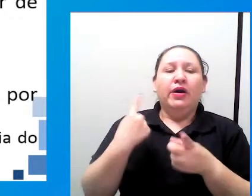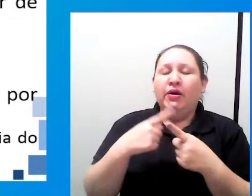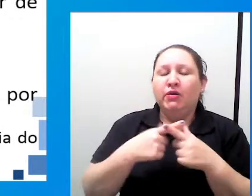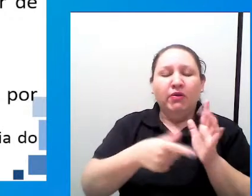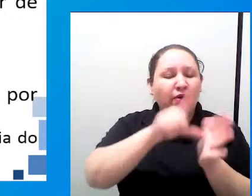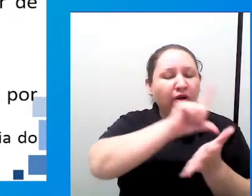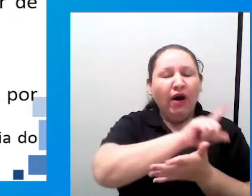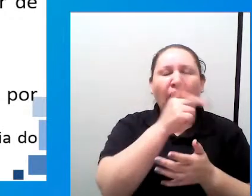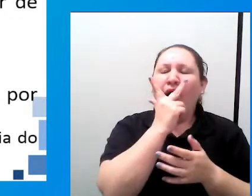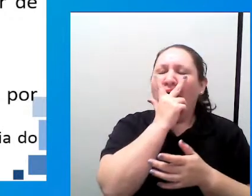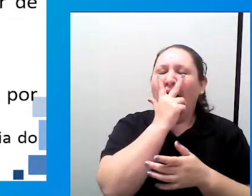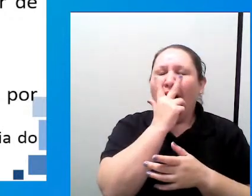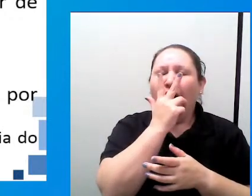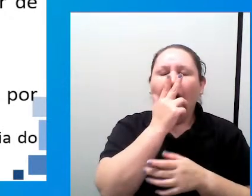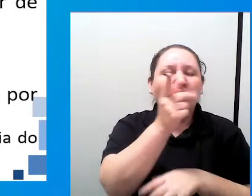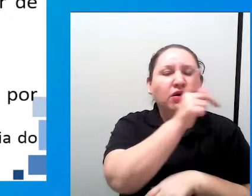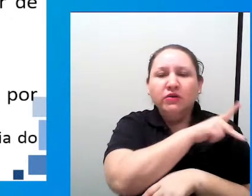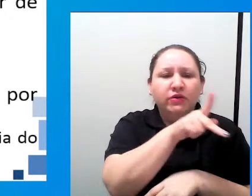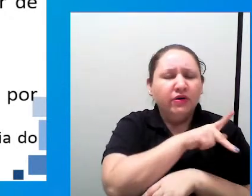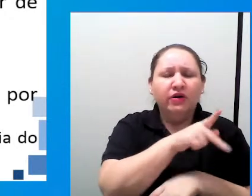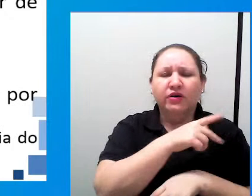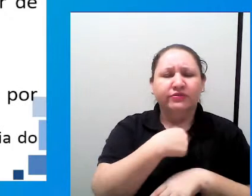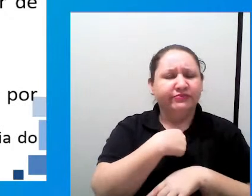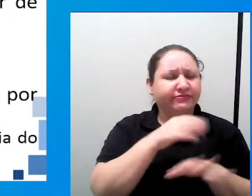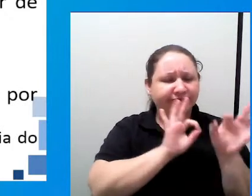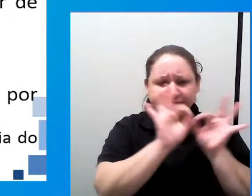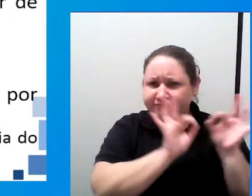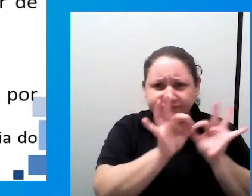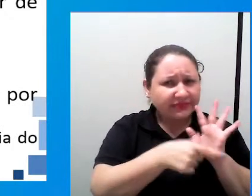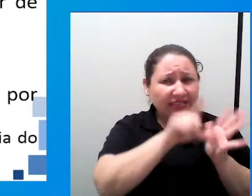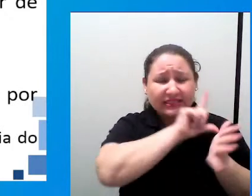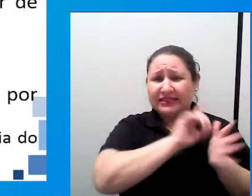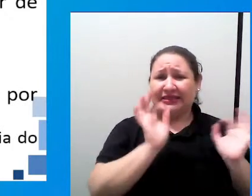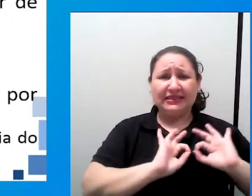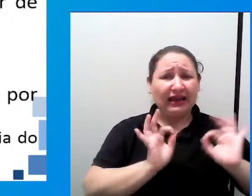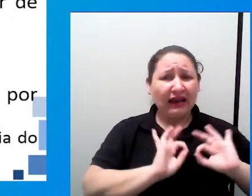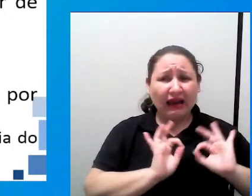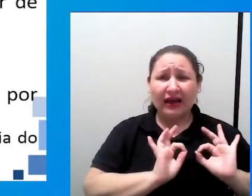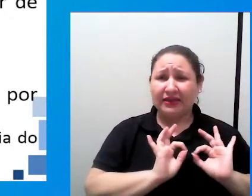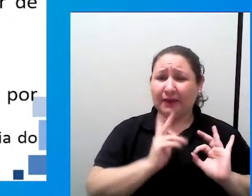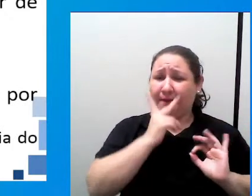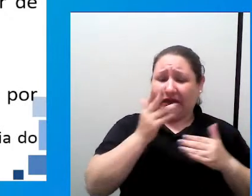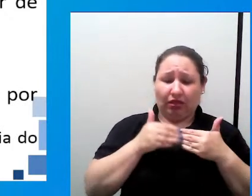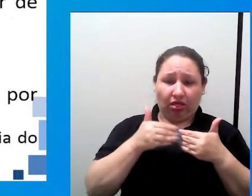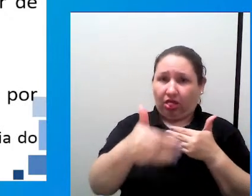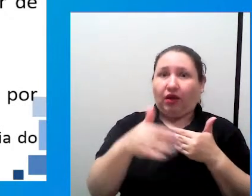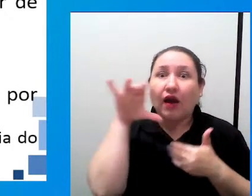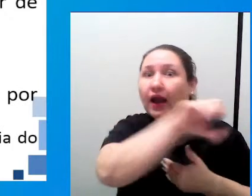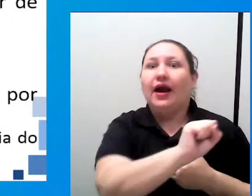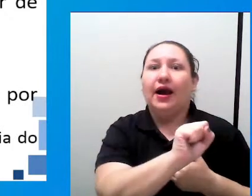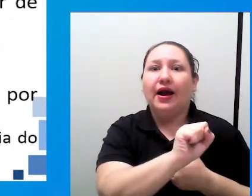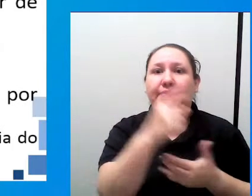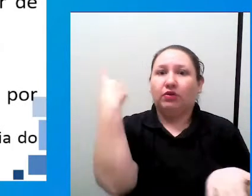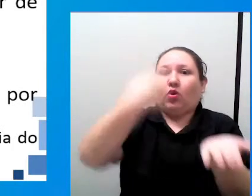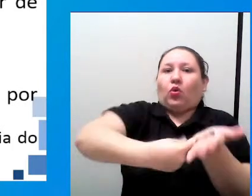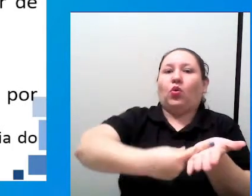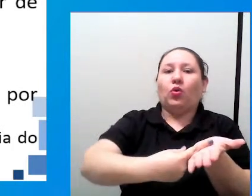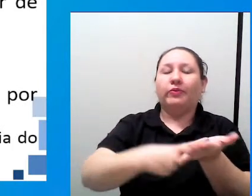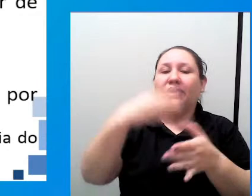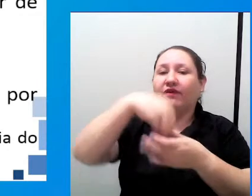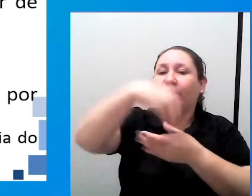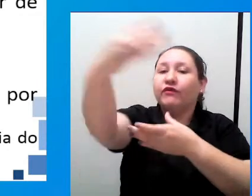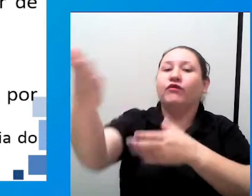direito essas ações e aí deixavam para executar só na última semana de aula, ou então véspera de acabar o semestre, que a coordenação ficava cobrando